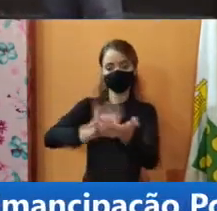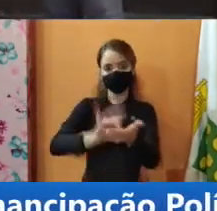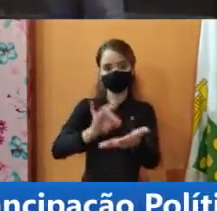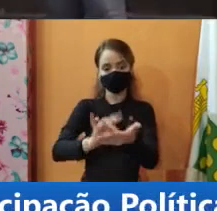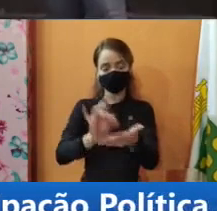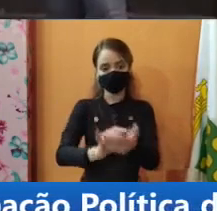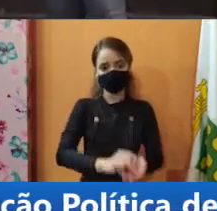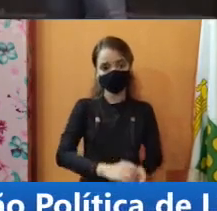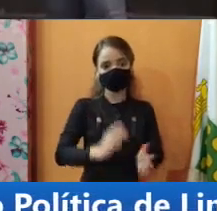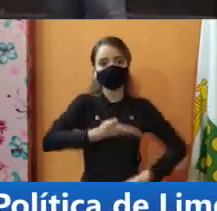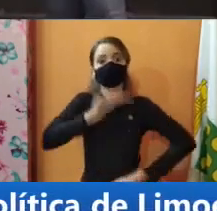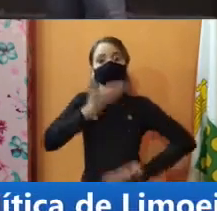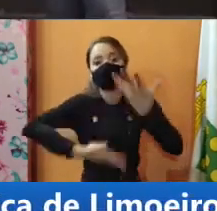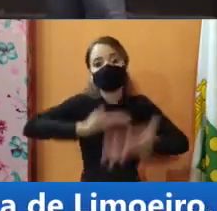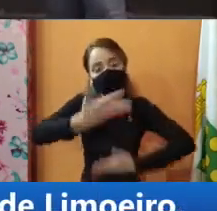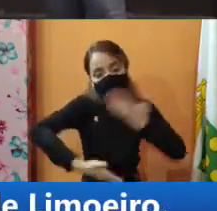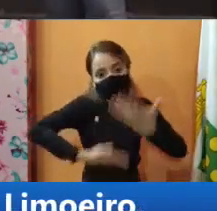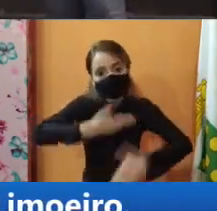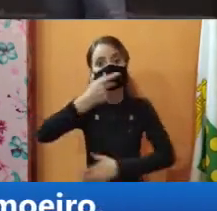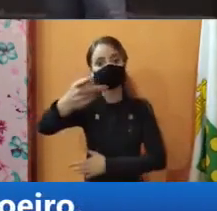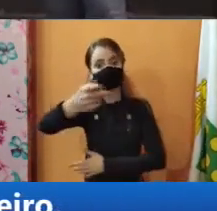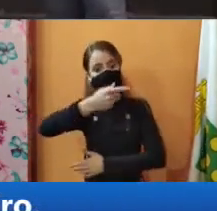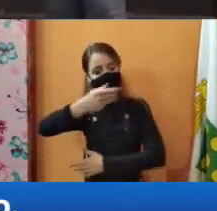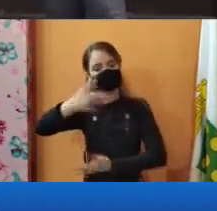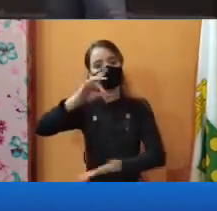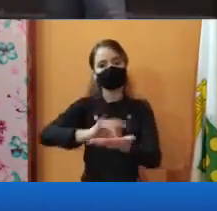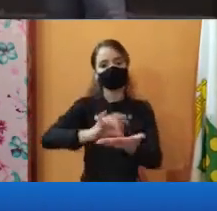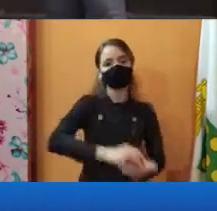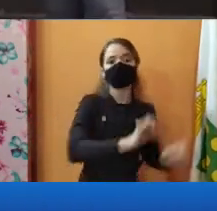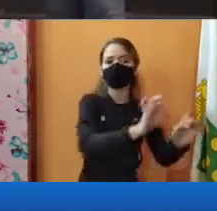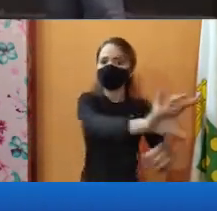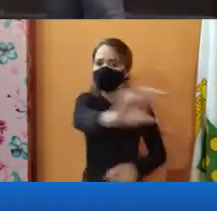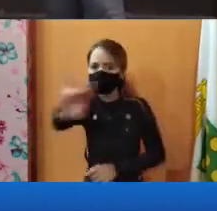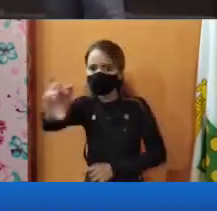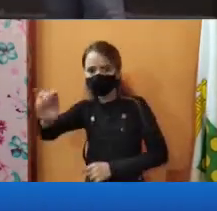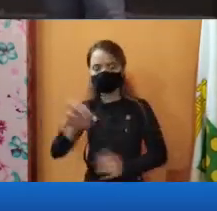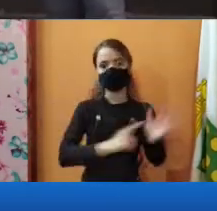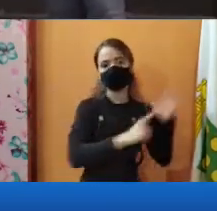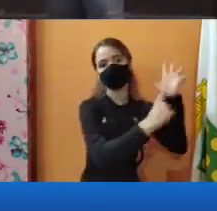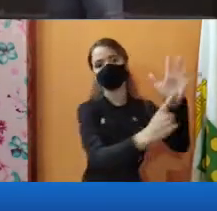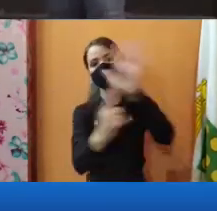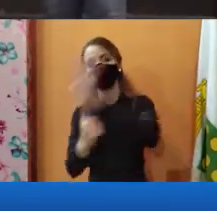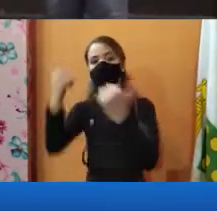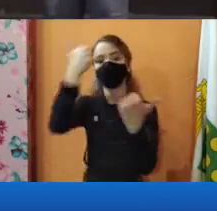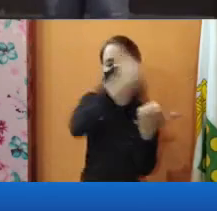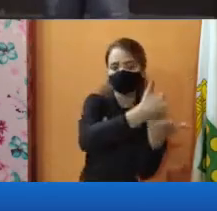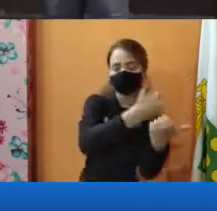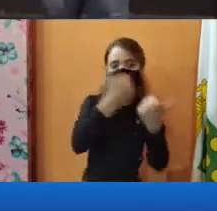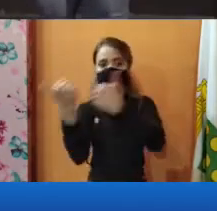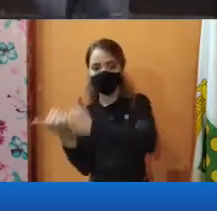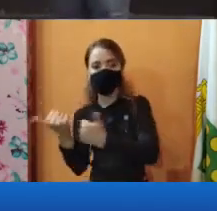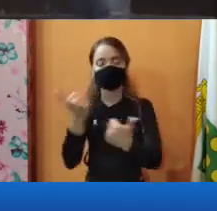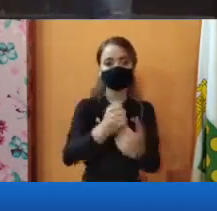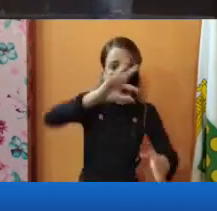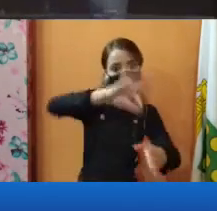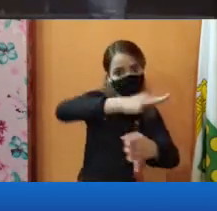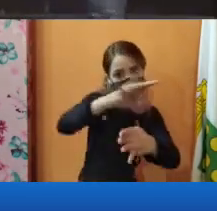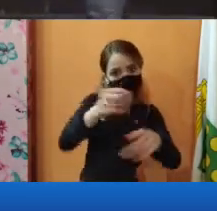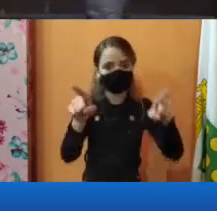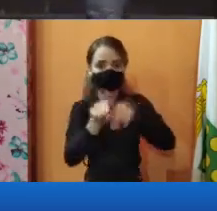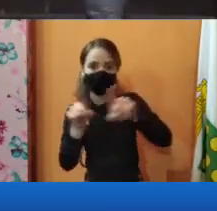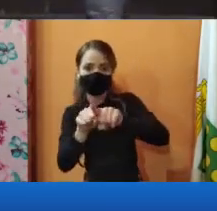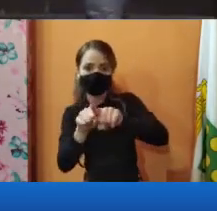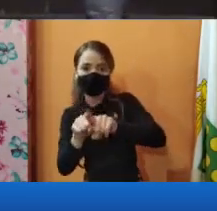fala com todo mundo. Então, cada um aqui sendo representado no seu segmento. As pessoas perguntam se a costura também ela é uma obra de